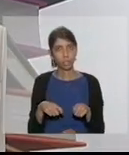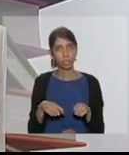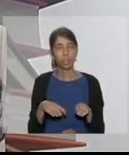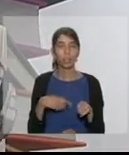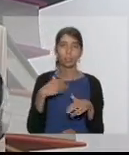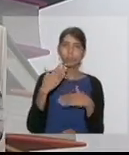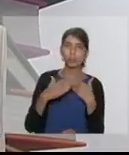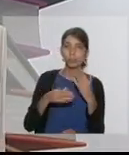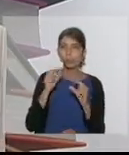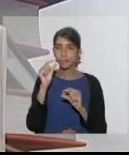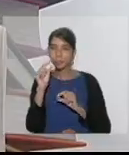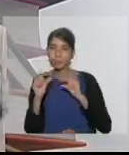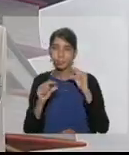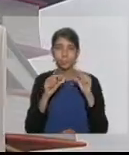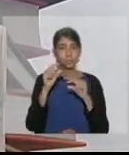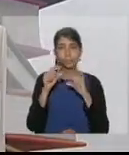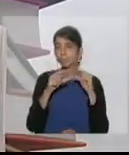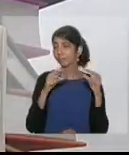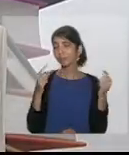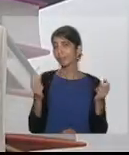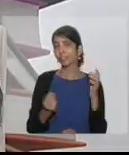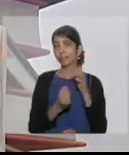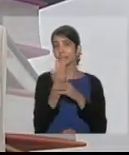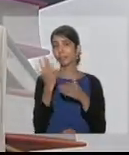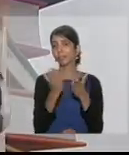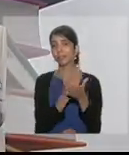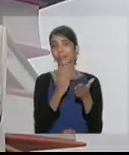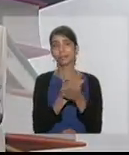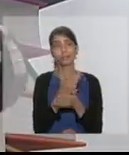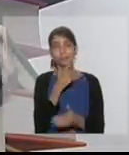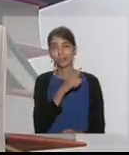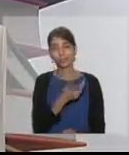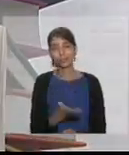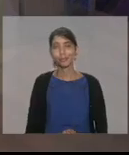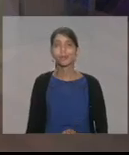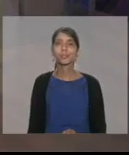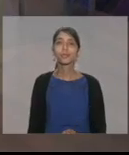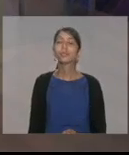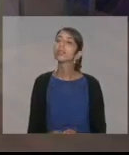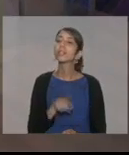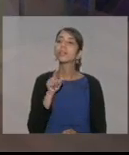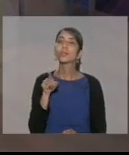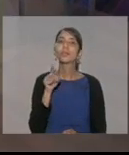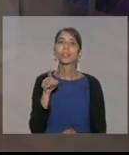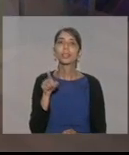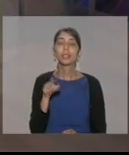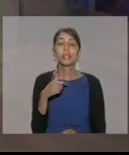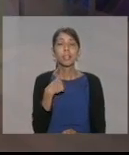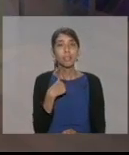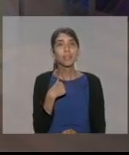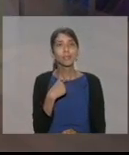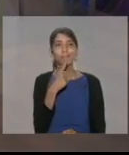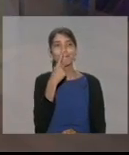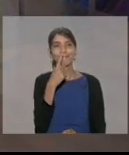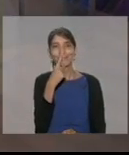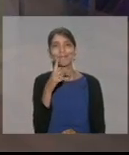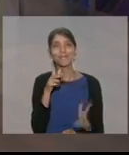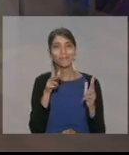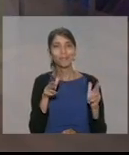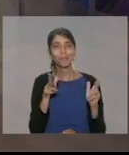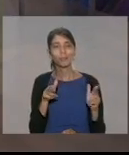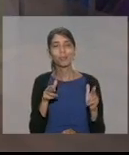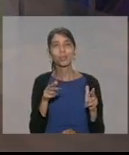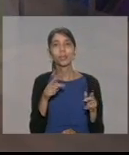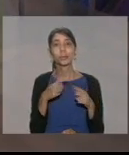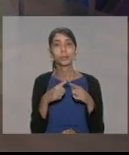grão, a galinha vai enchendo o papinho dela e aí foram surgindo os filhotes. É assim. Babi. Eu me identifiquei muito com a Pepper,